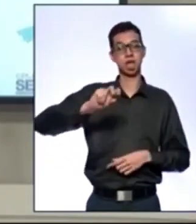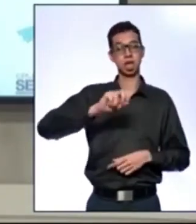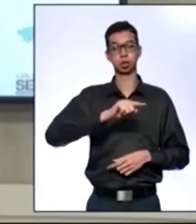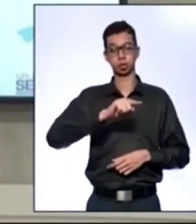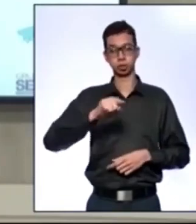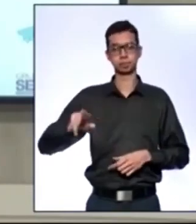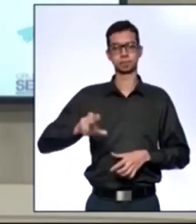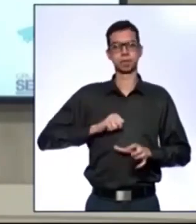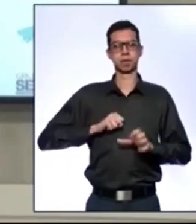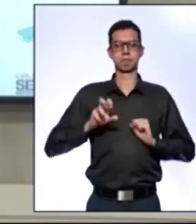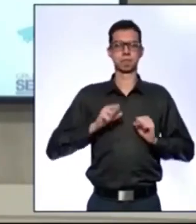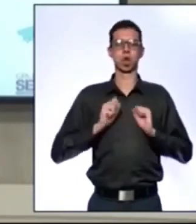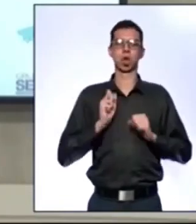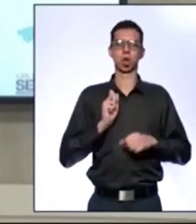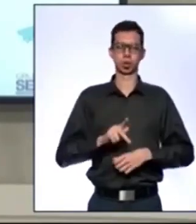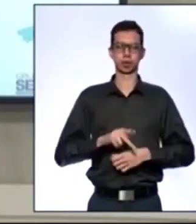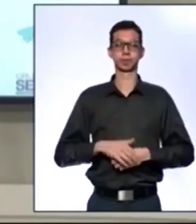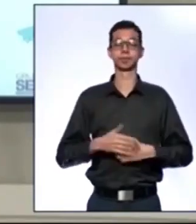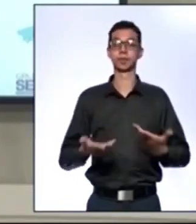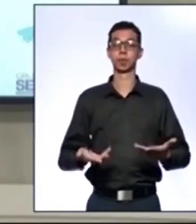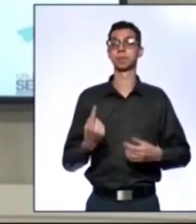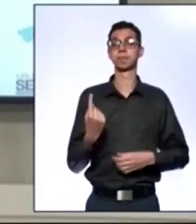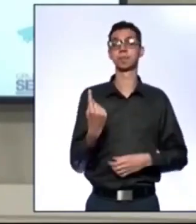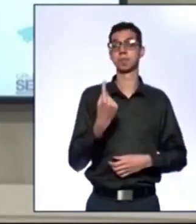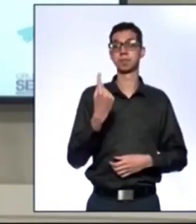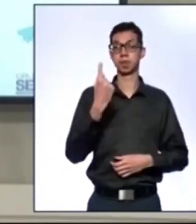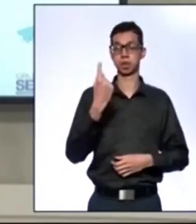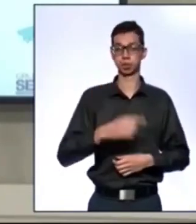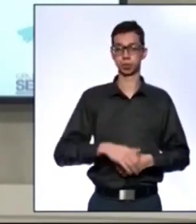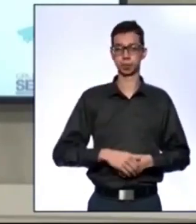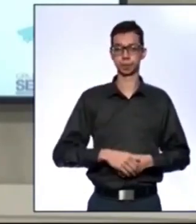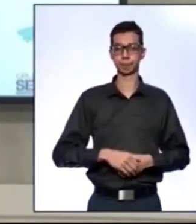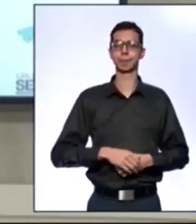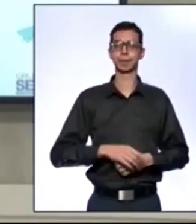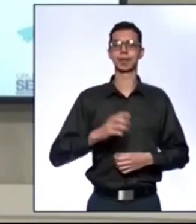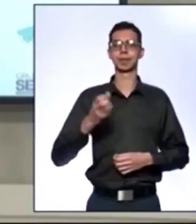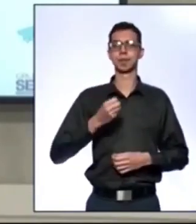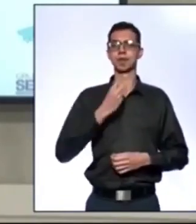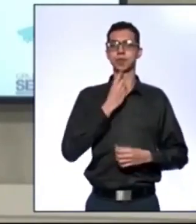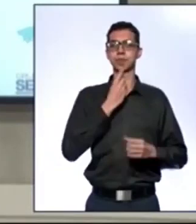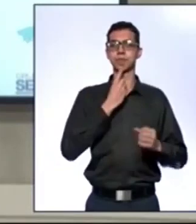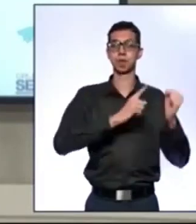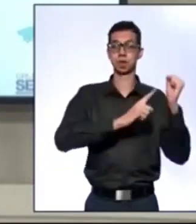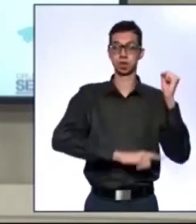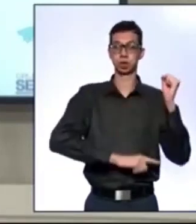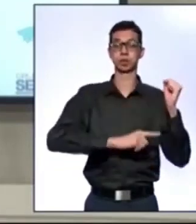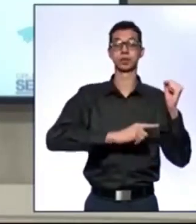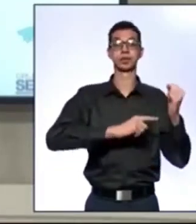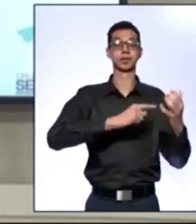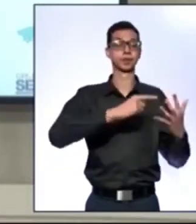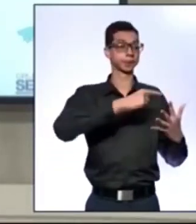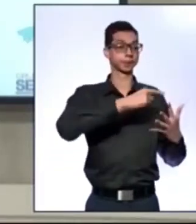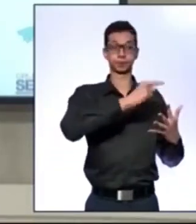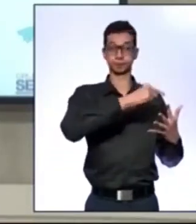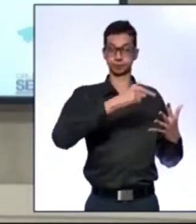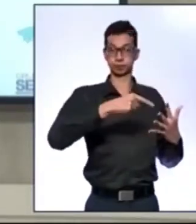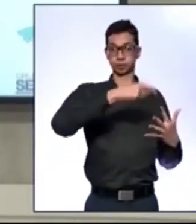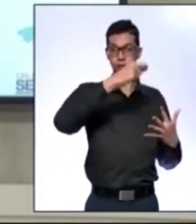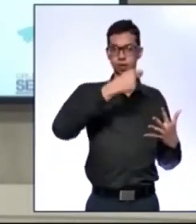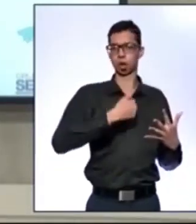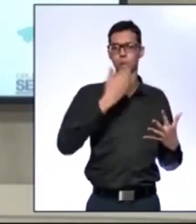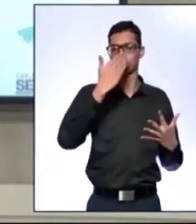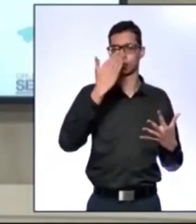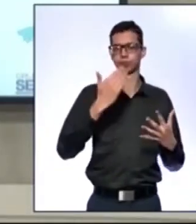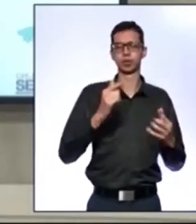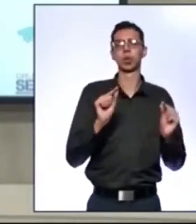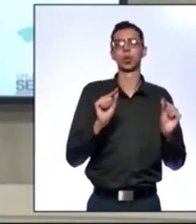momento, quando ocorre a seleção do linfócito B, eu ainda não vejo os anticorpos na